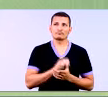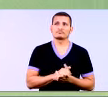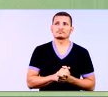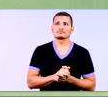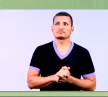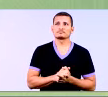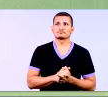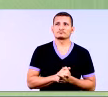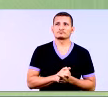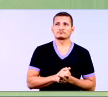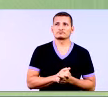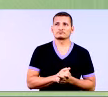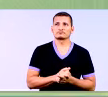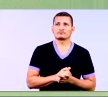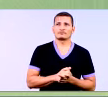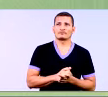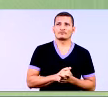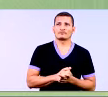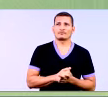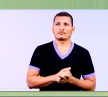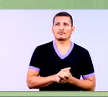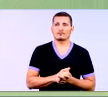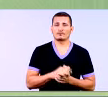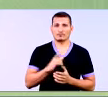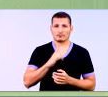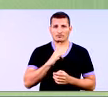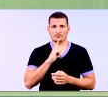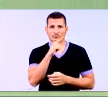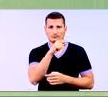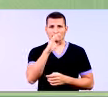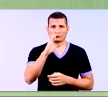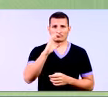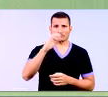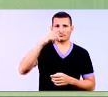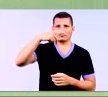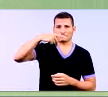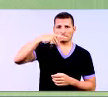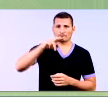ilustrar. Aqui eu tenho a CPU, nossa aula hoje vai ser concentrada aqui.